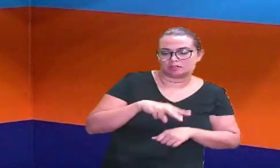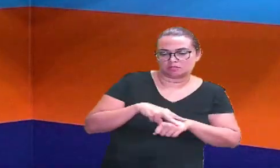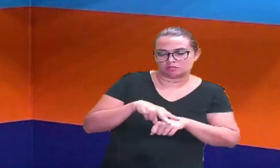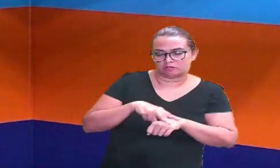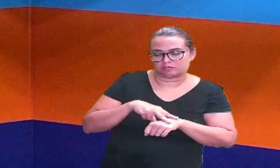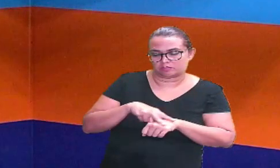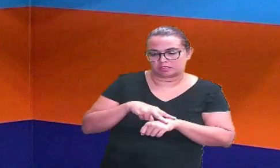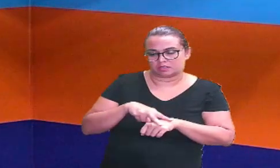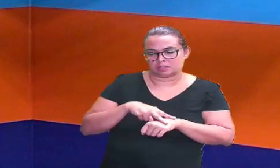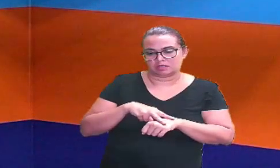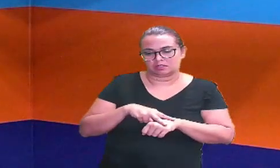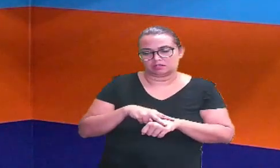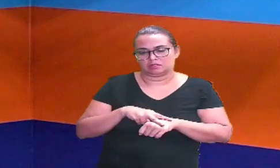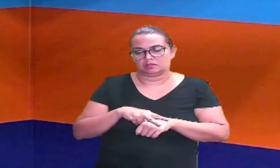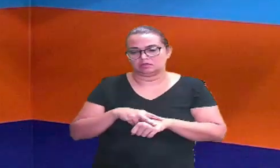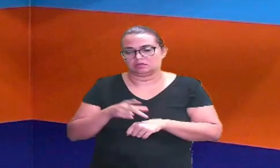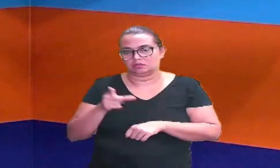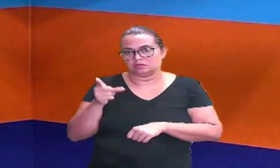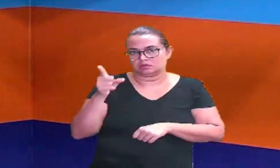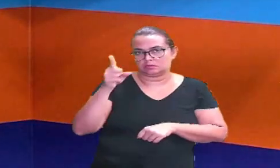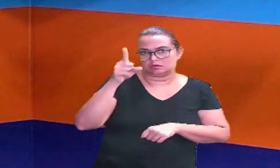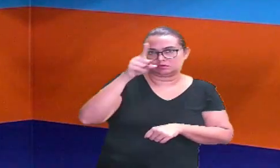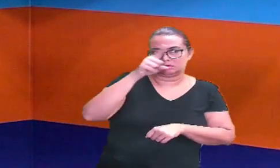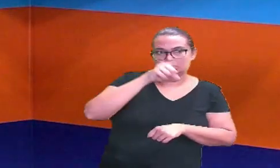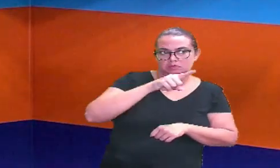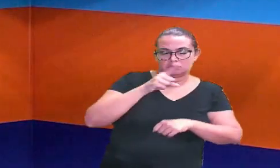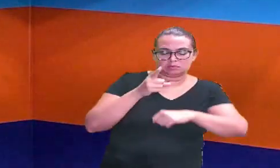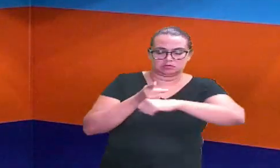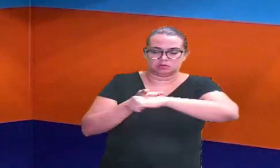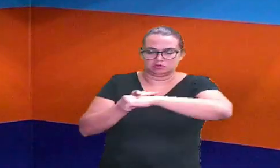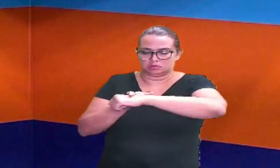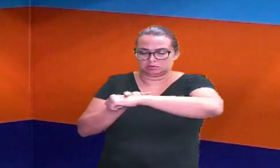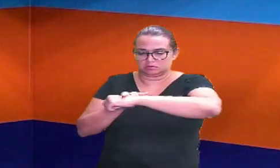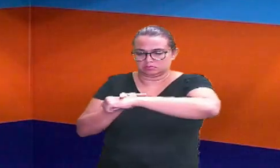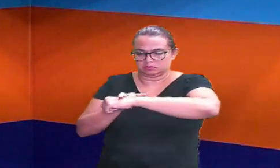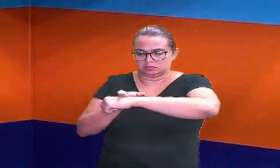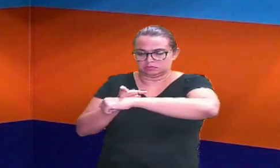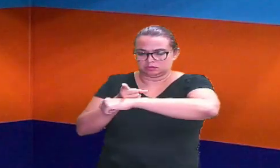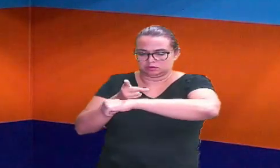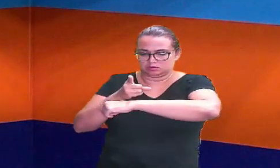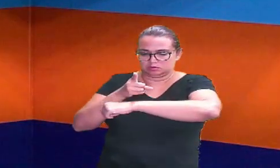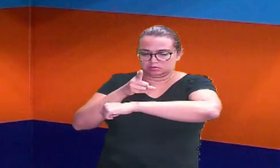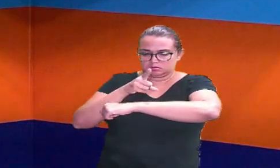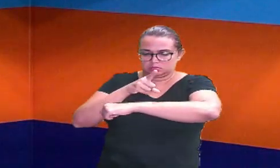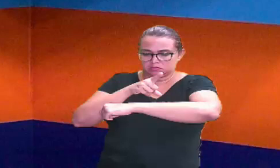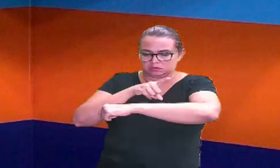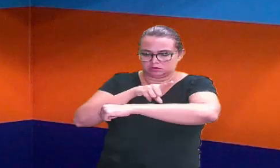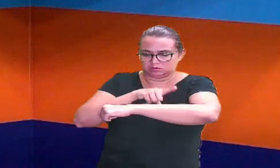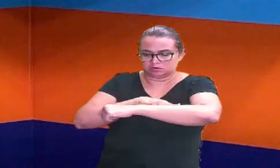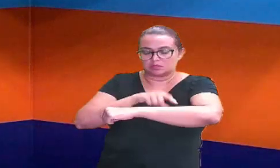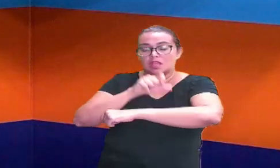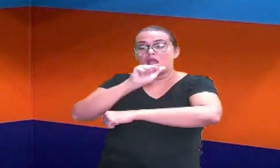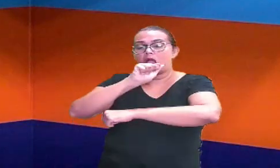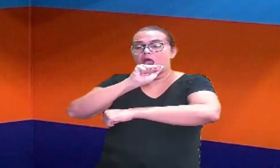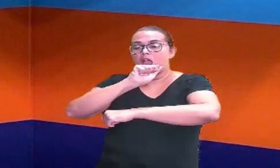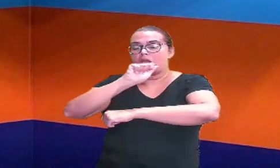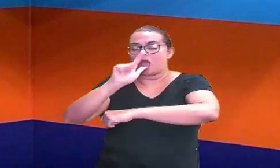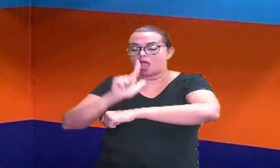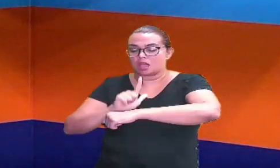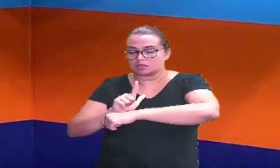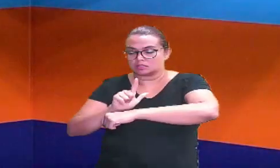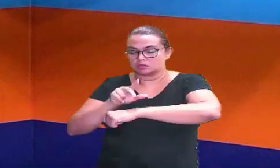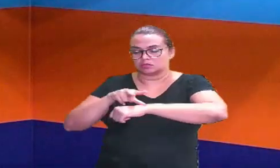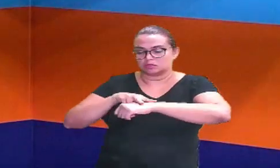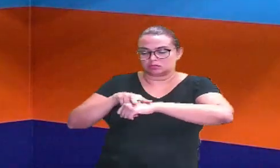ó, formou meia volta. O ângulo azul mais o ângulo verde, que